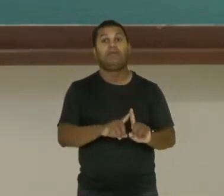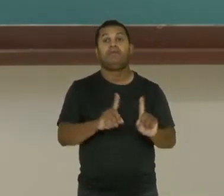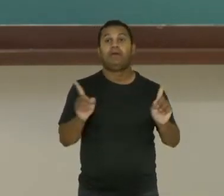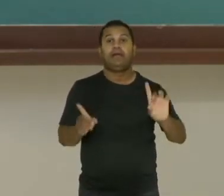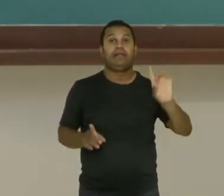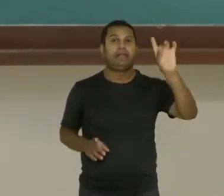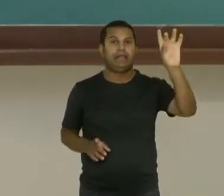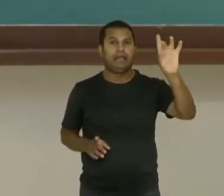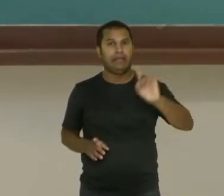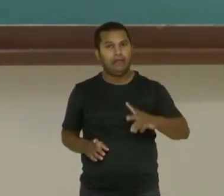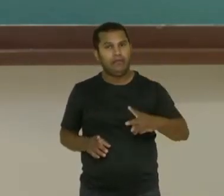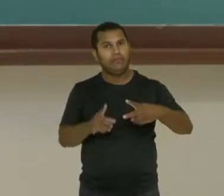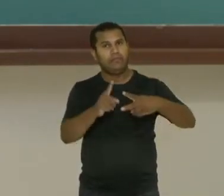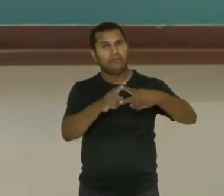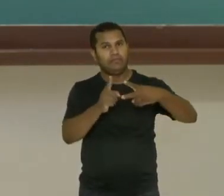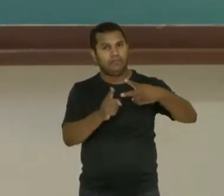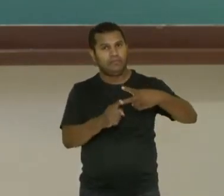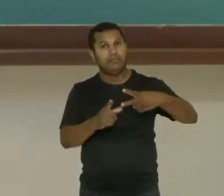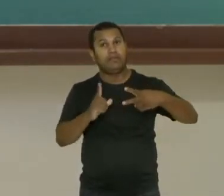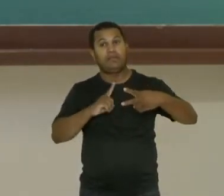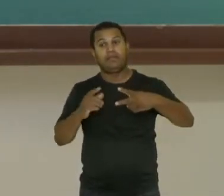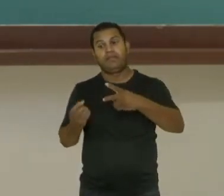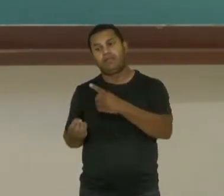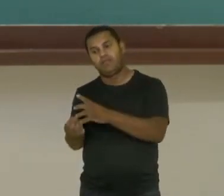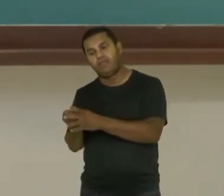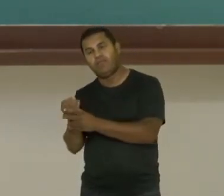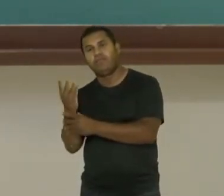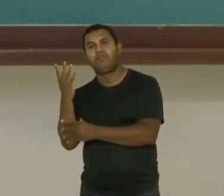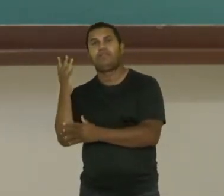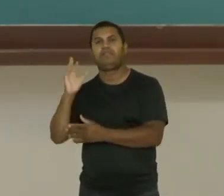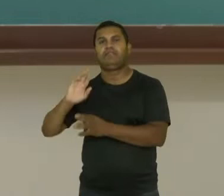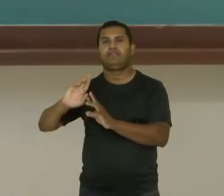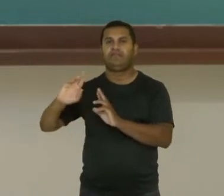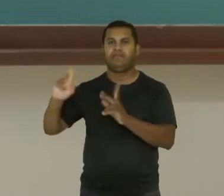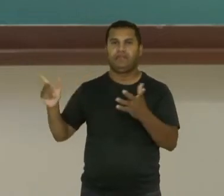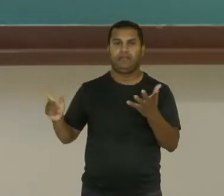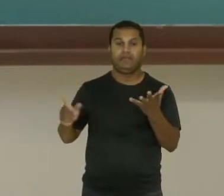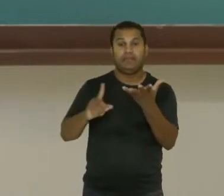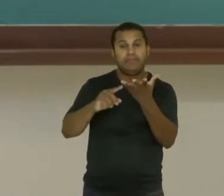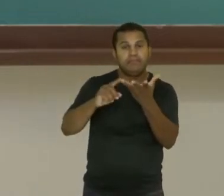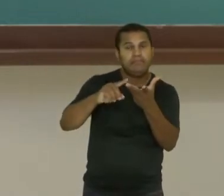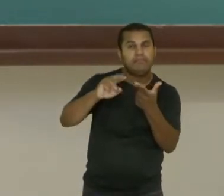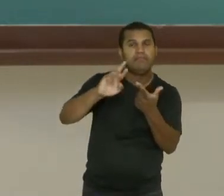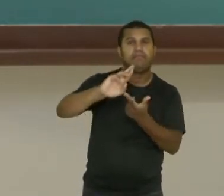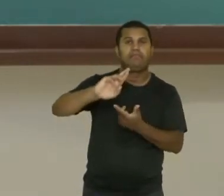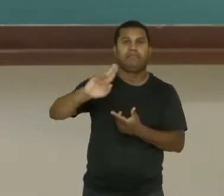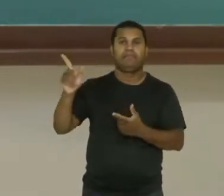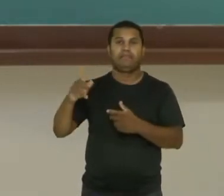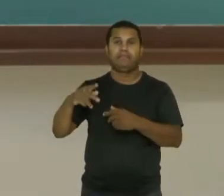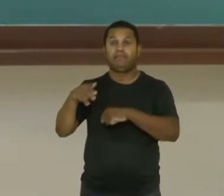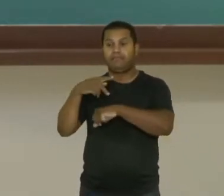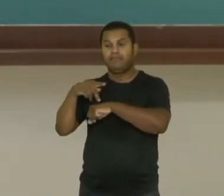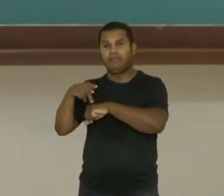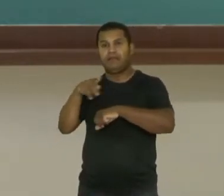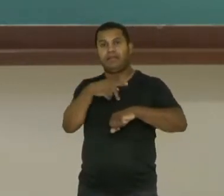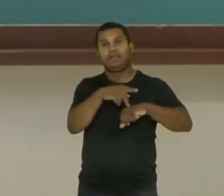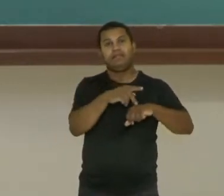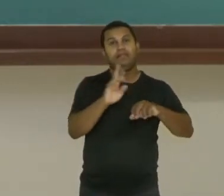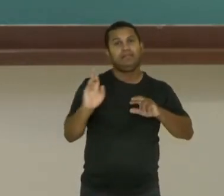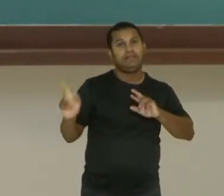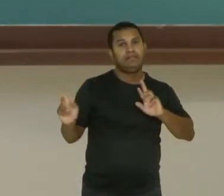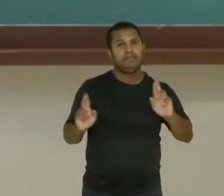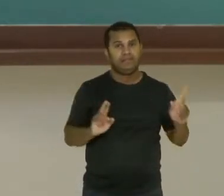características diferentes, tem uma origem diferente, tem países diferentes. Então, quando nós pensamos em América Latina,